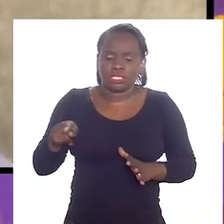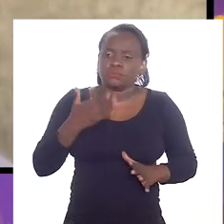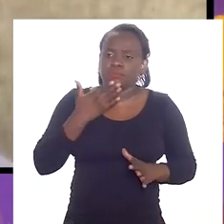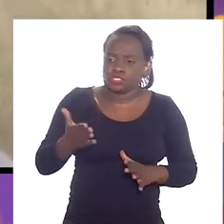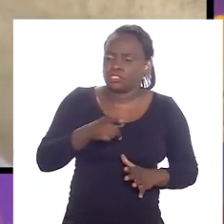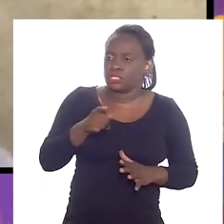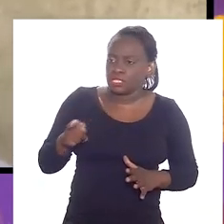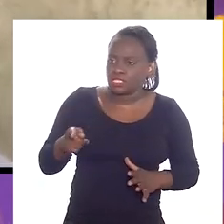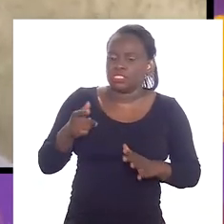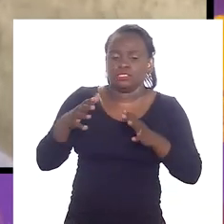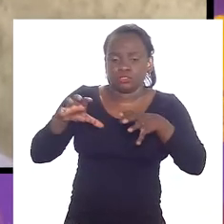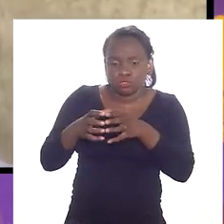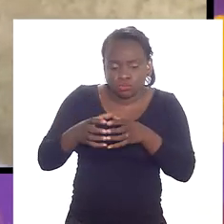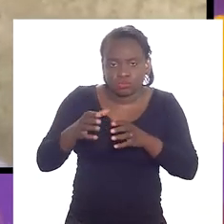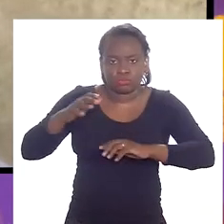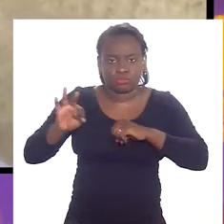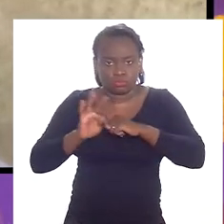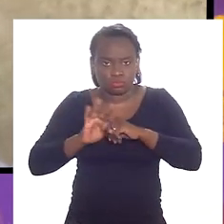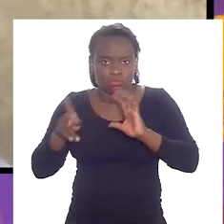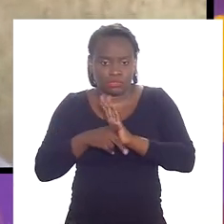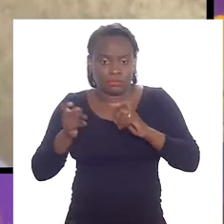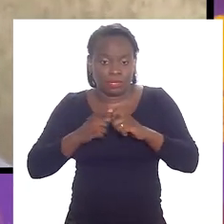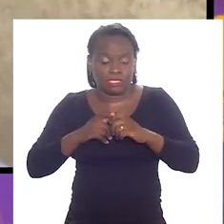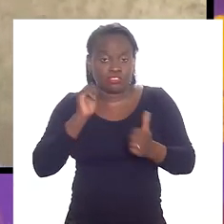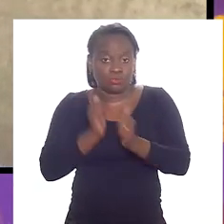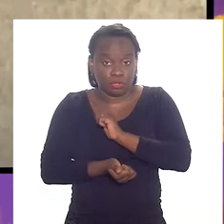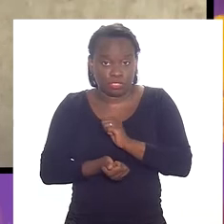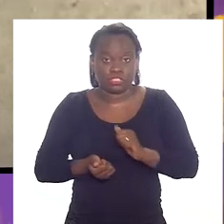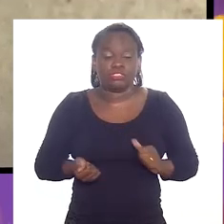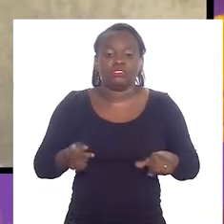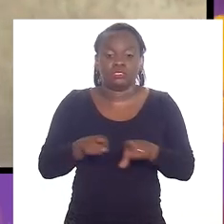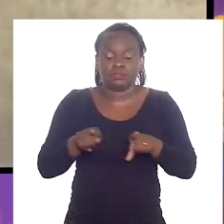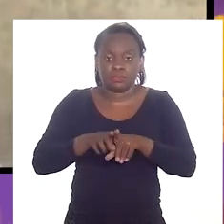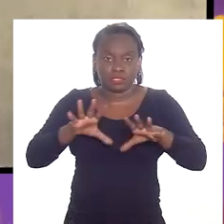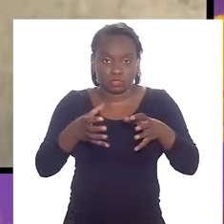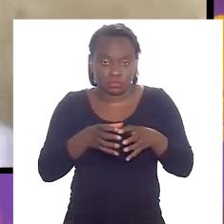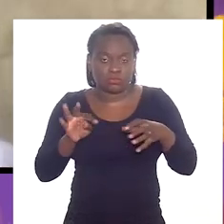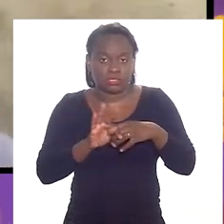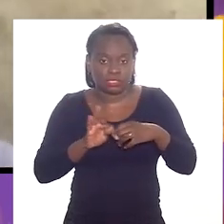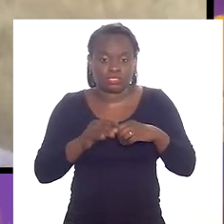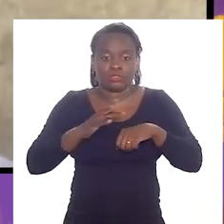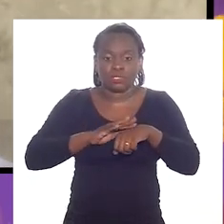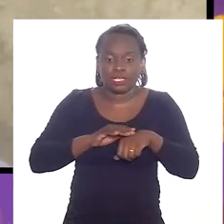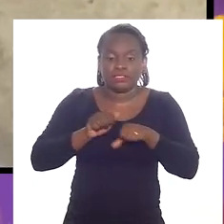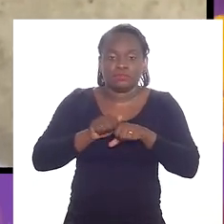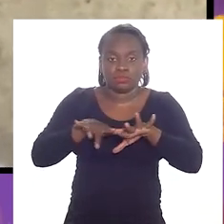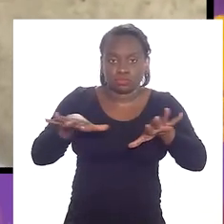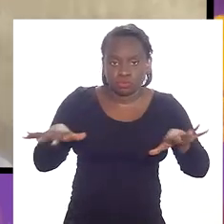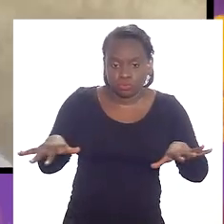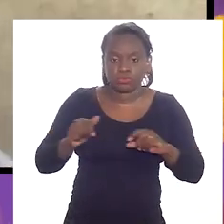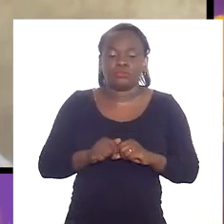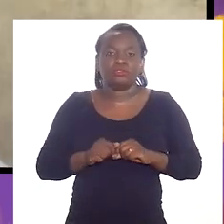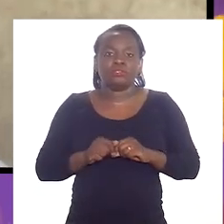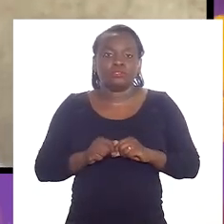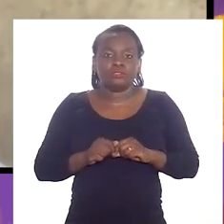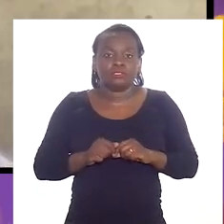tenho câmaras técnicas, são médicos de um saber inquestionável, professores, e pedi